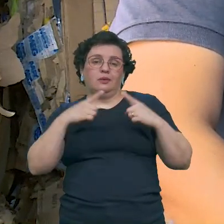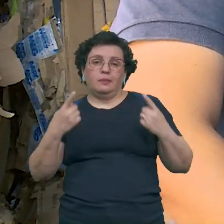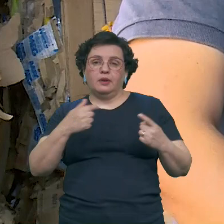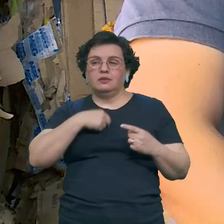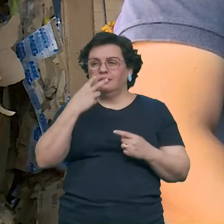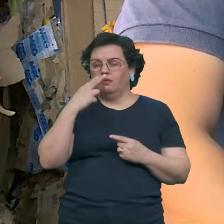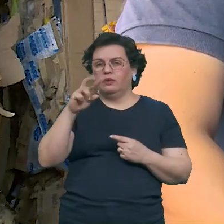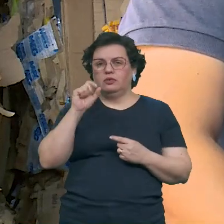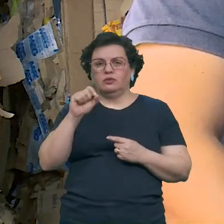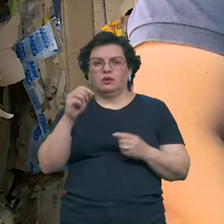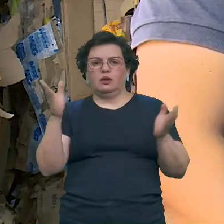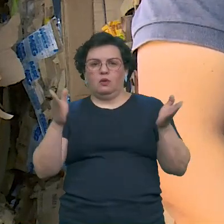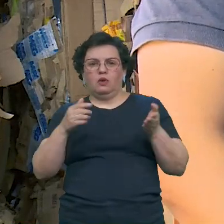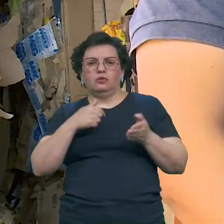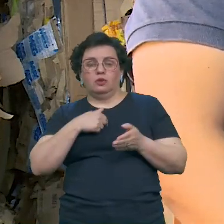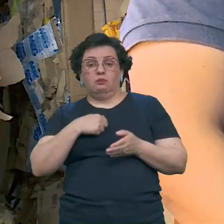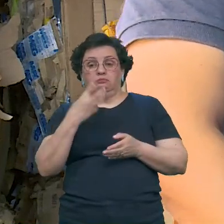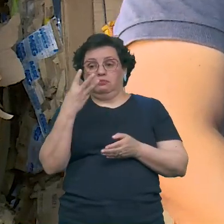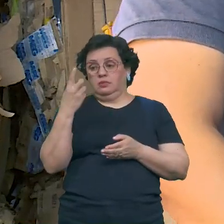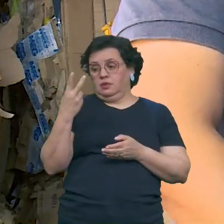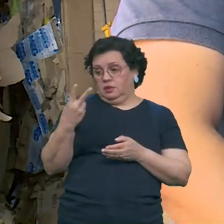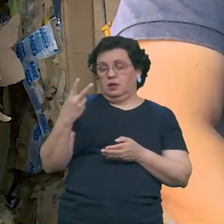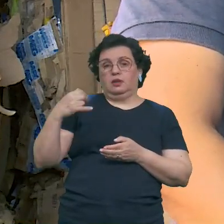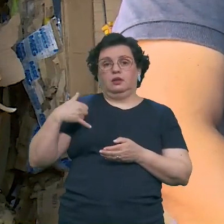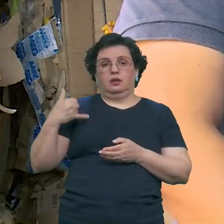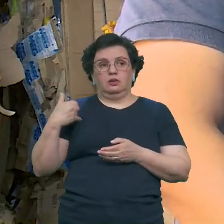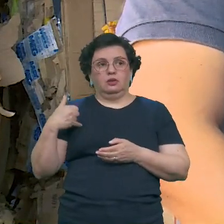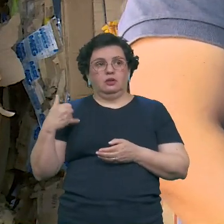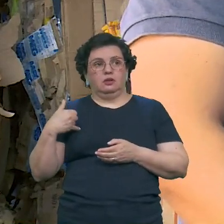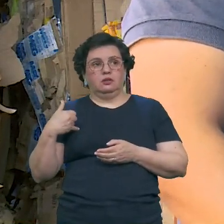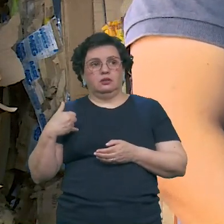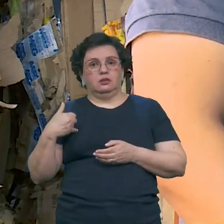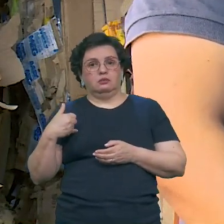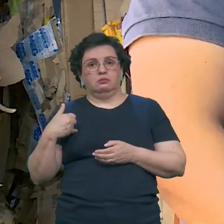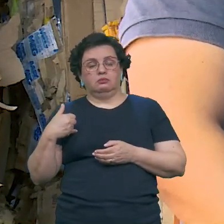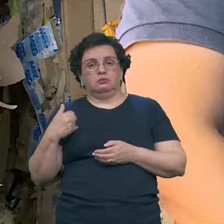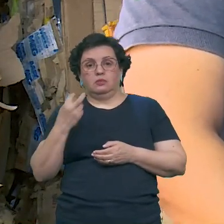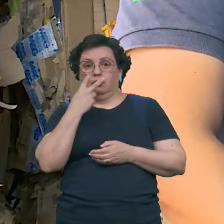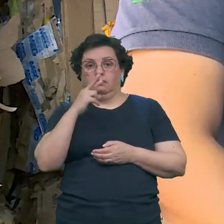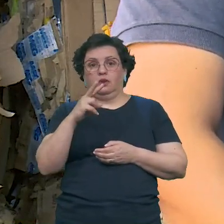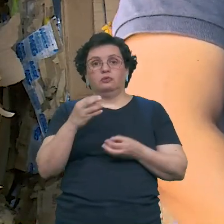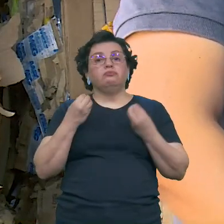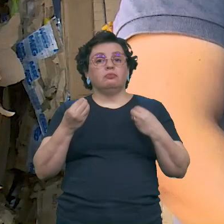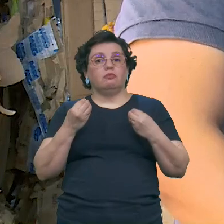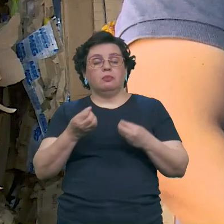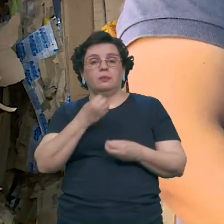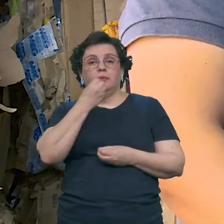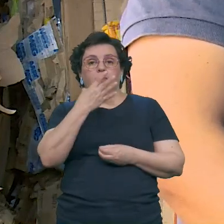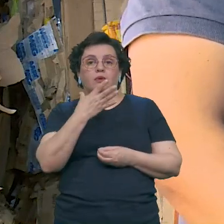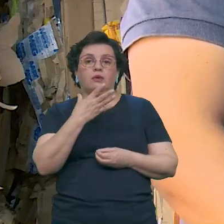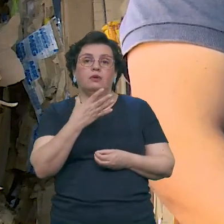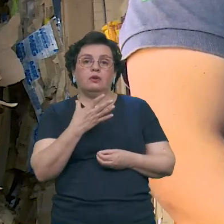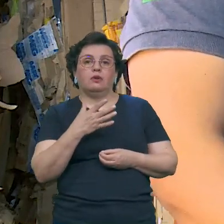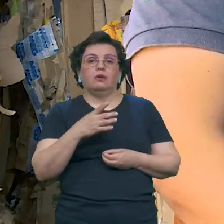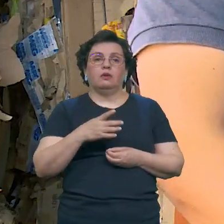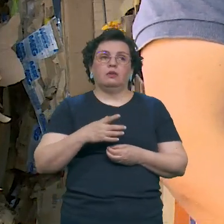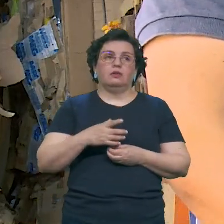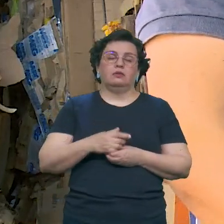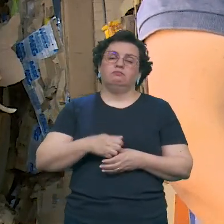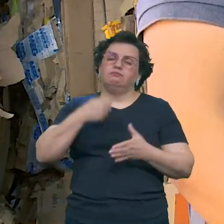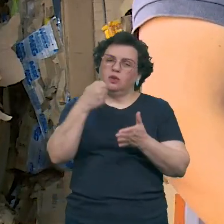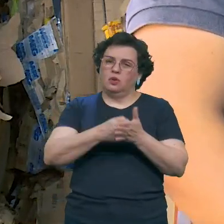vejo que hoje eu com 32 anos, eu vejo o quanto foi bom ter